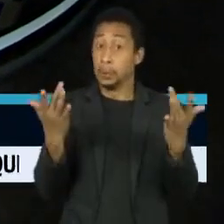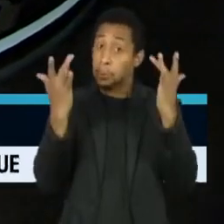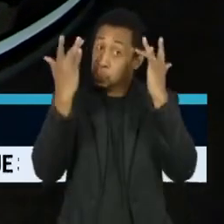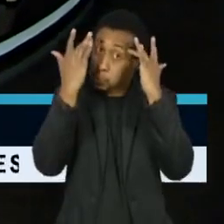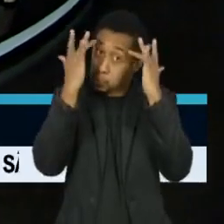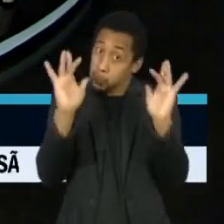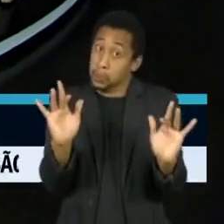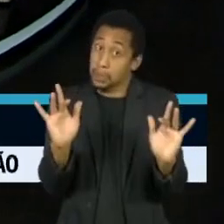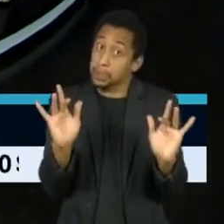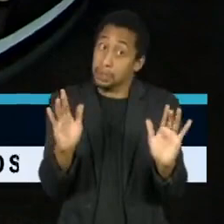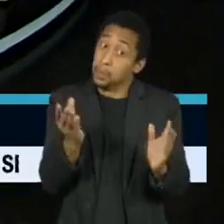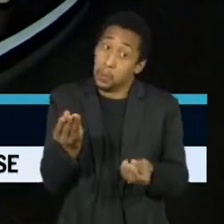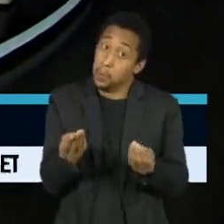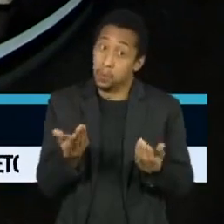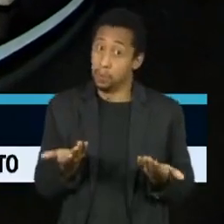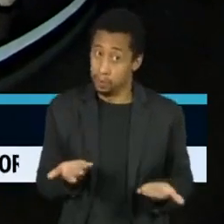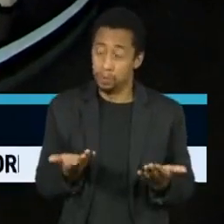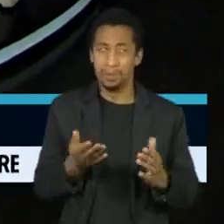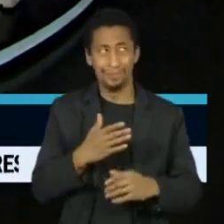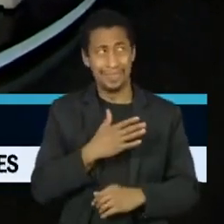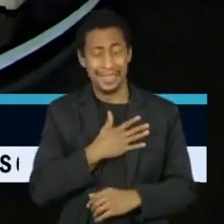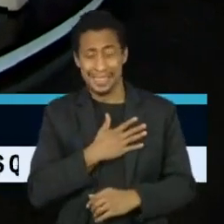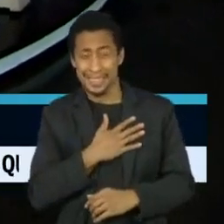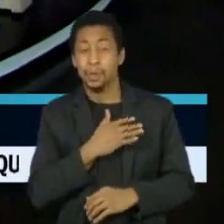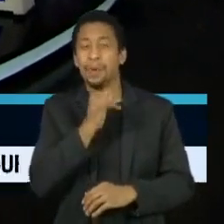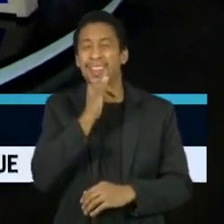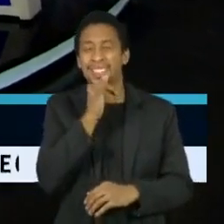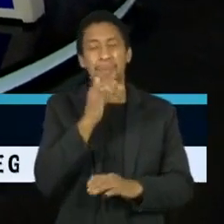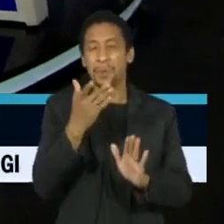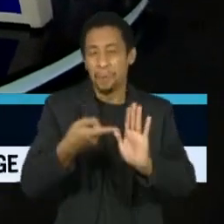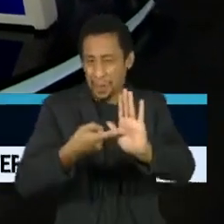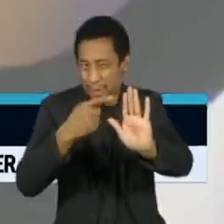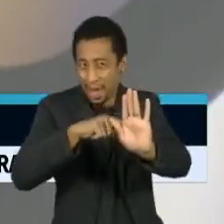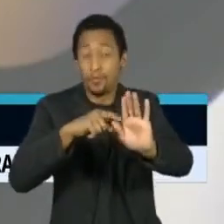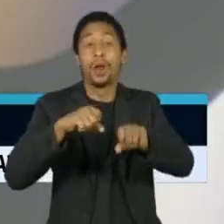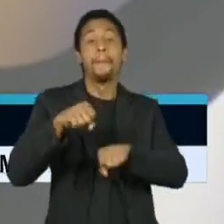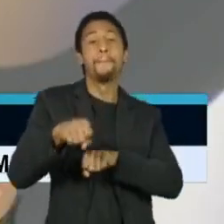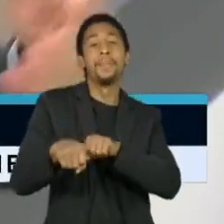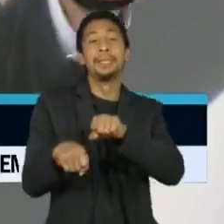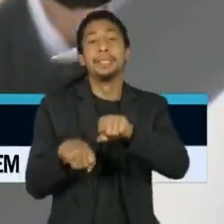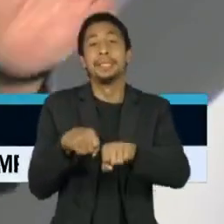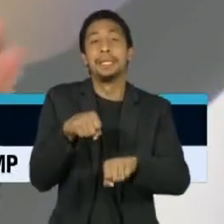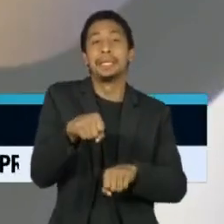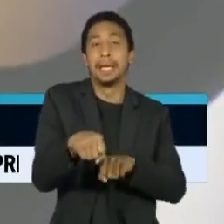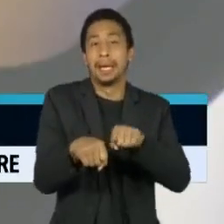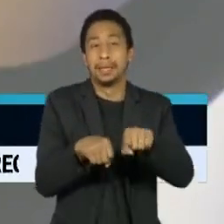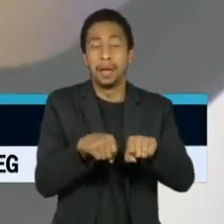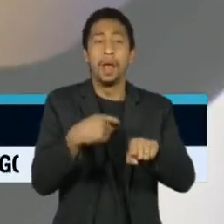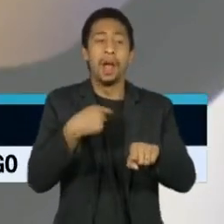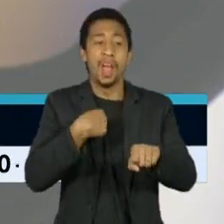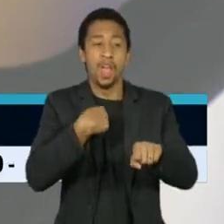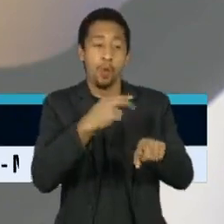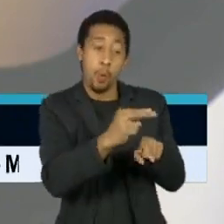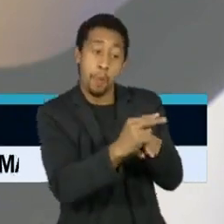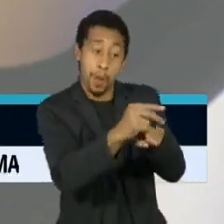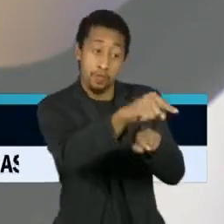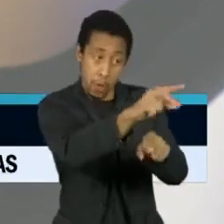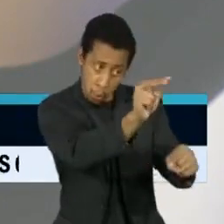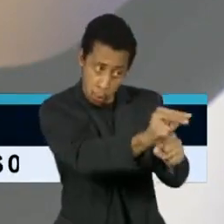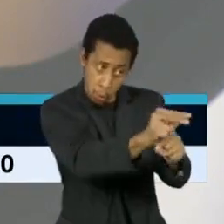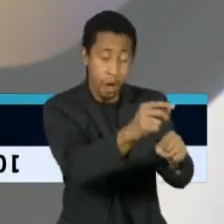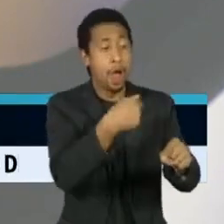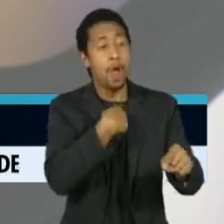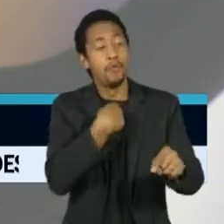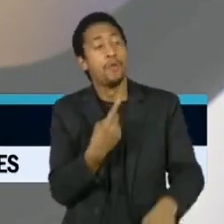bike né Sabe eu não sei se emprestaria bicicleta para algumas das pessoas enquanto eu fosse sair assim para tomar conta então